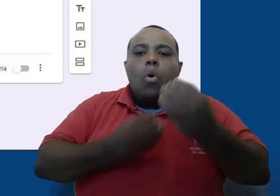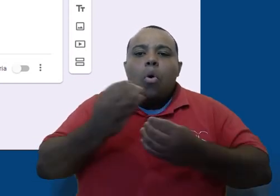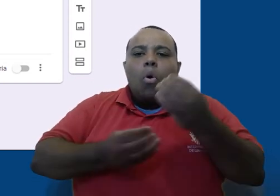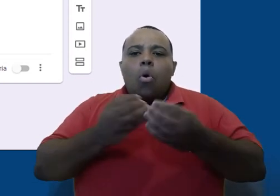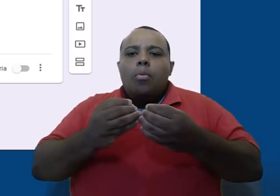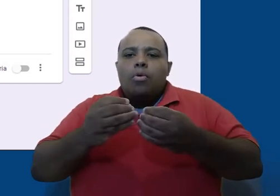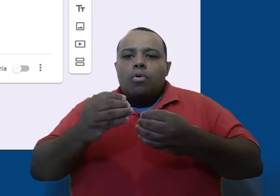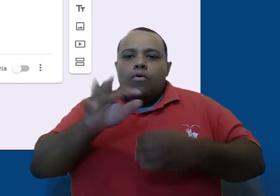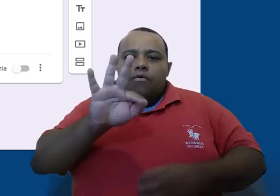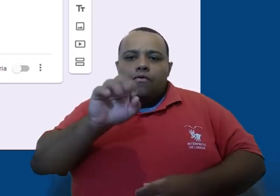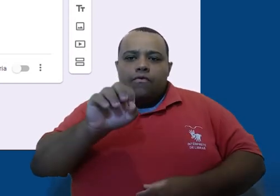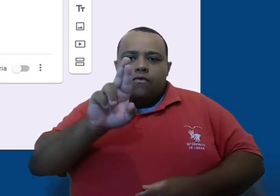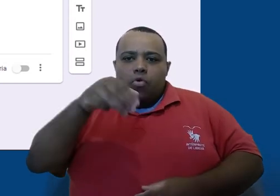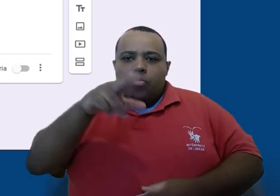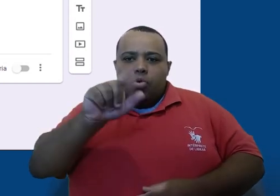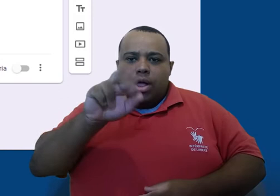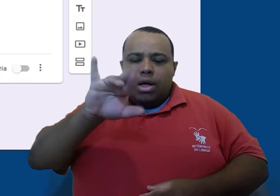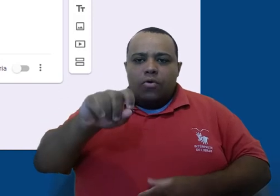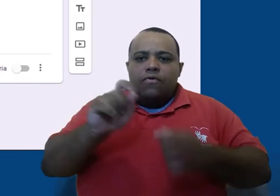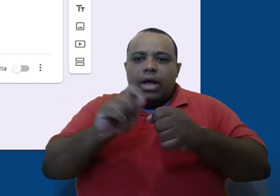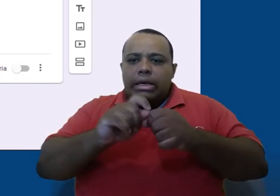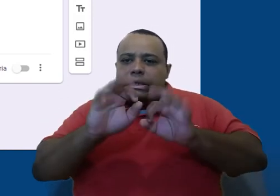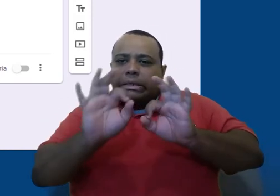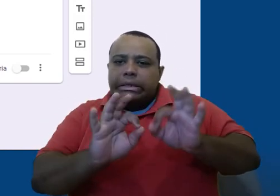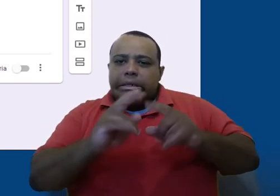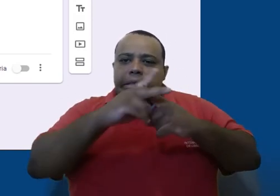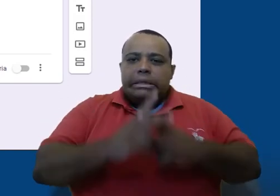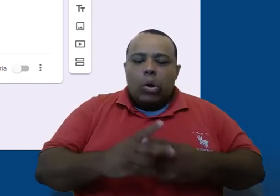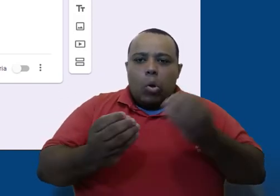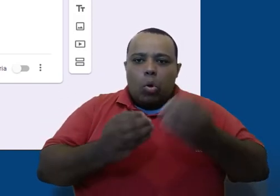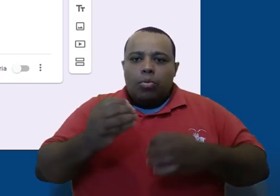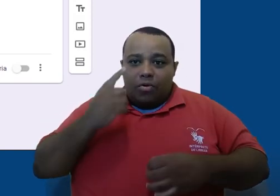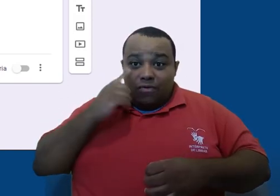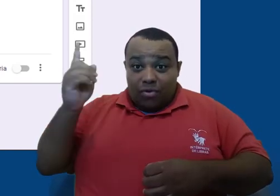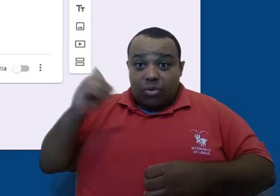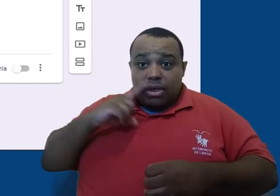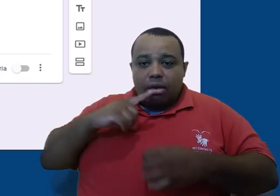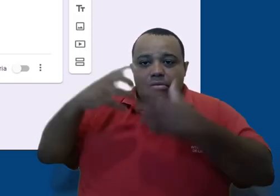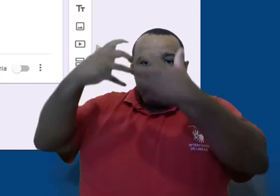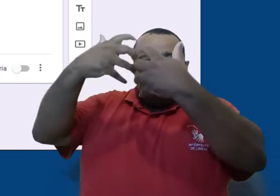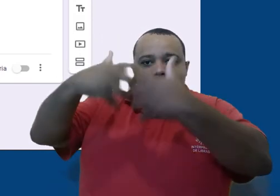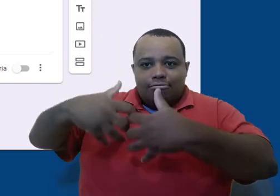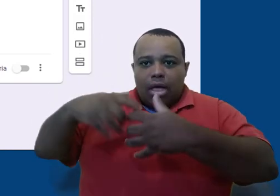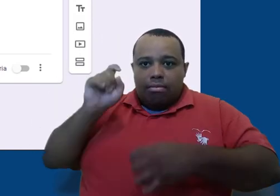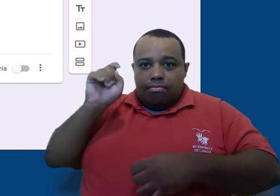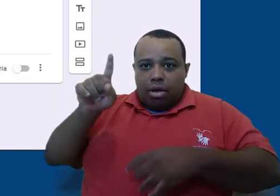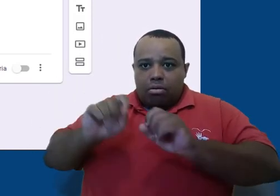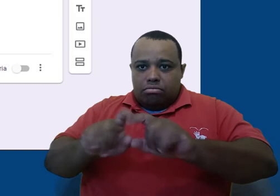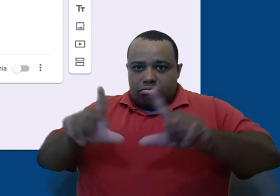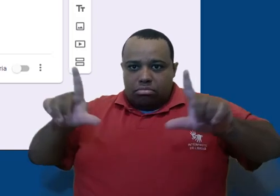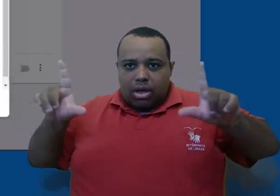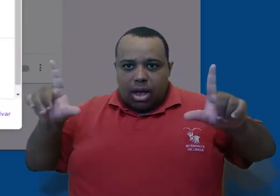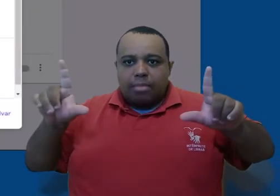dos formulários que vocês podem acessar no ícone da engrenagem no canto superior direito da janela logo antes do botão azul de enviar